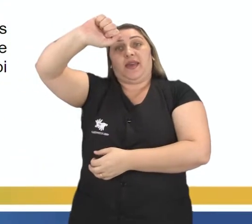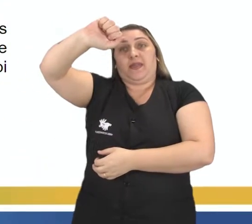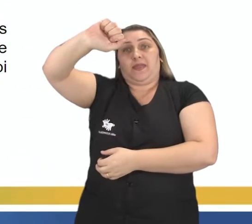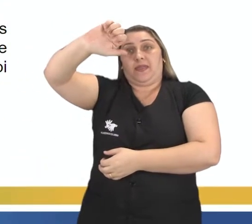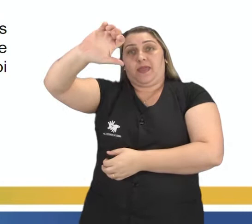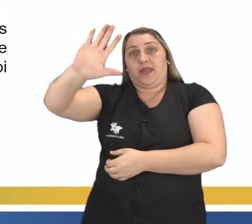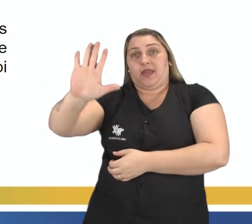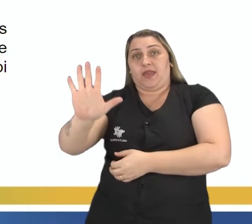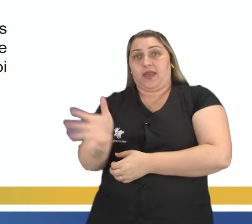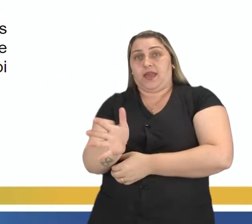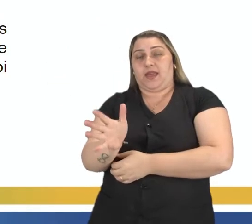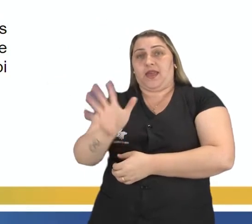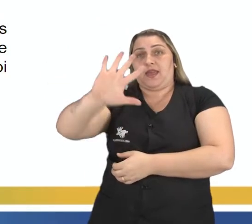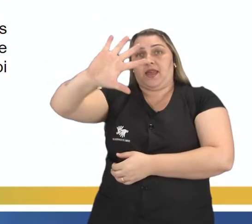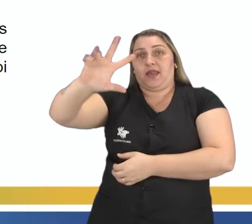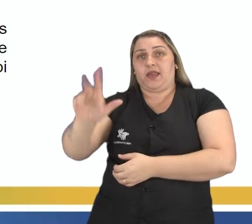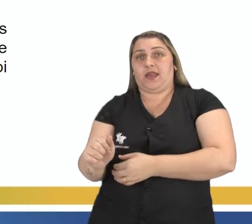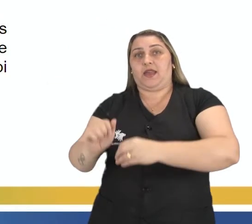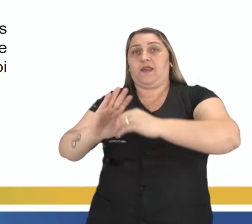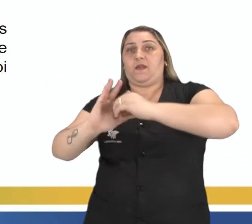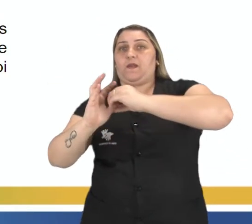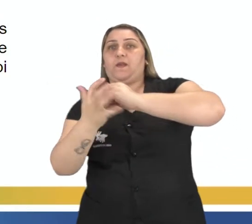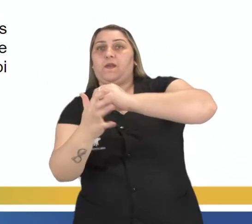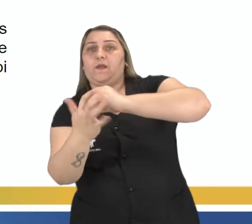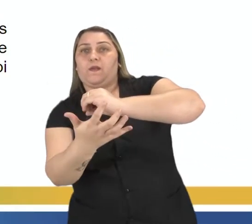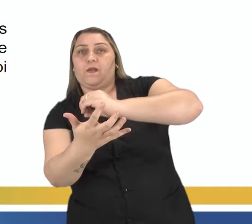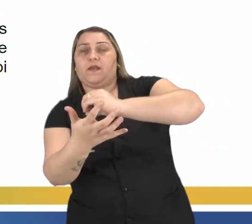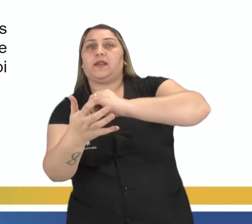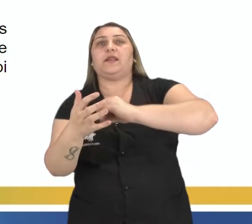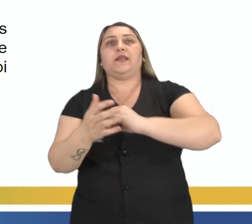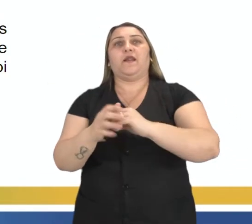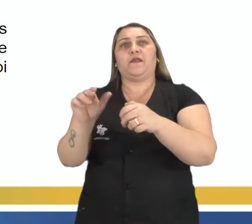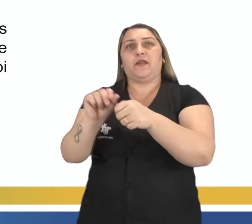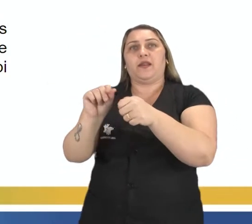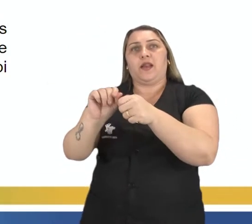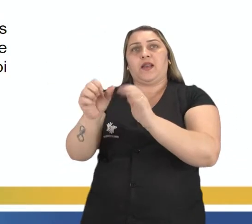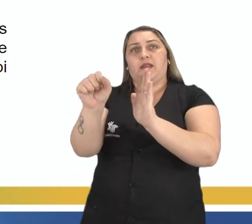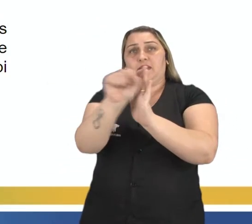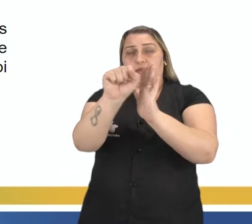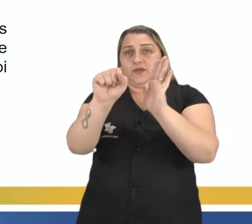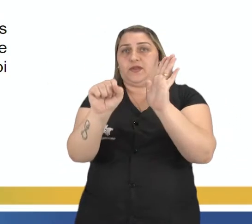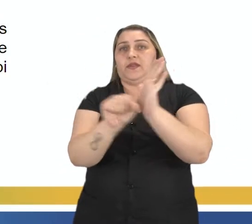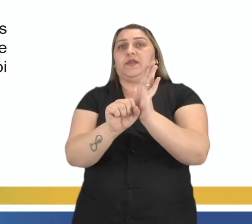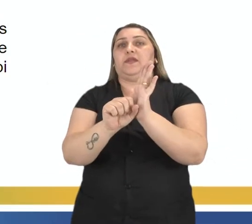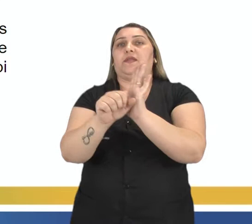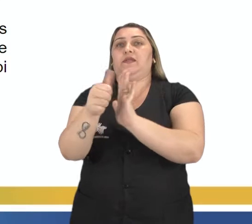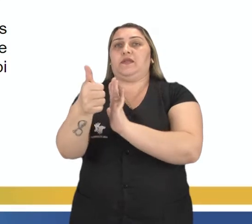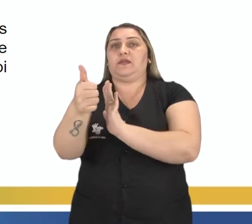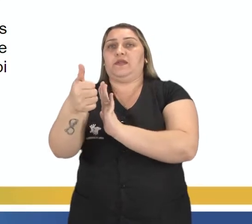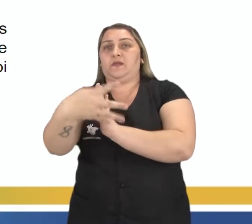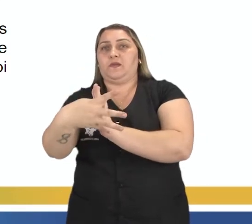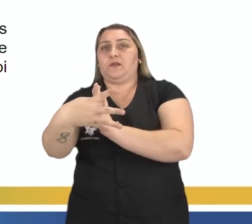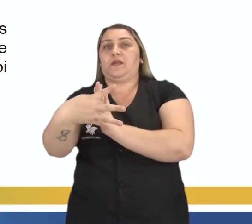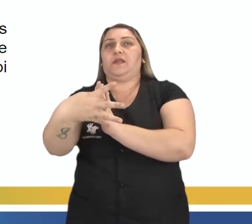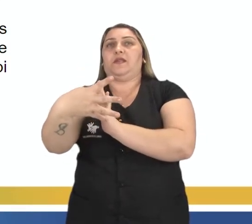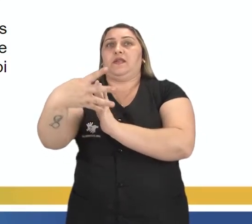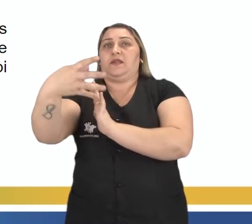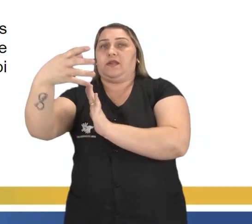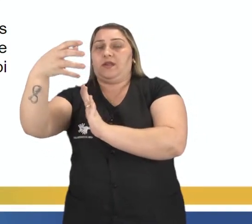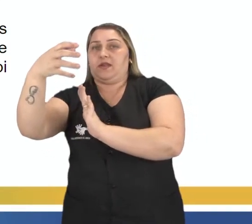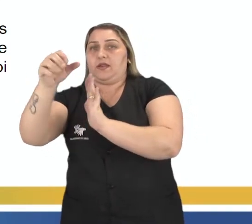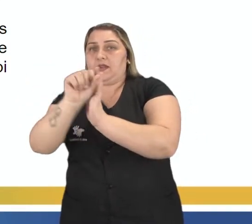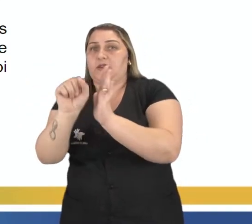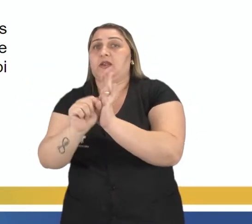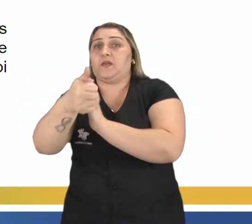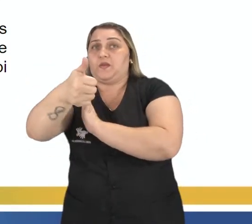ele ficava na África Ocidental, né? Ele se forma mais ou menos entre o século IV e